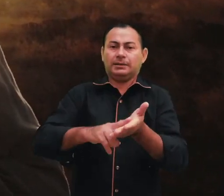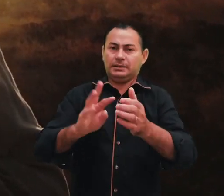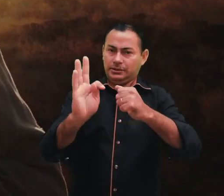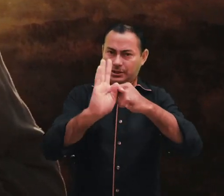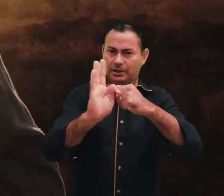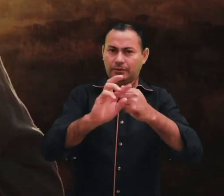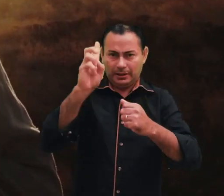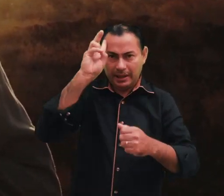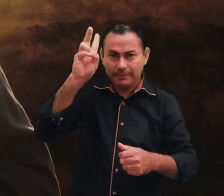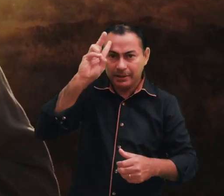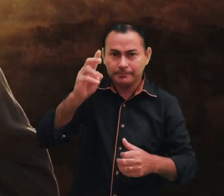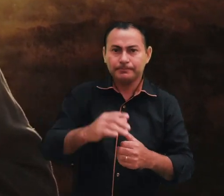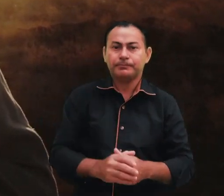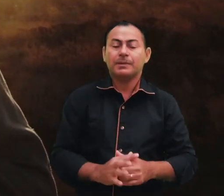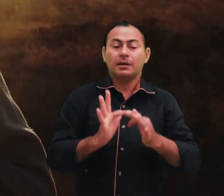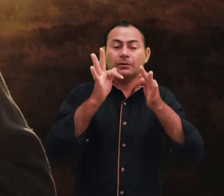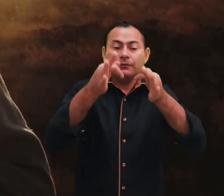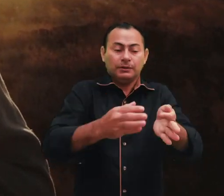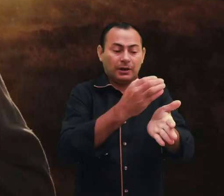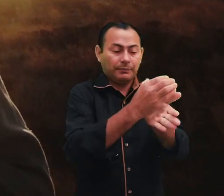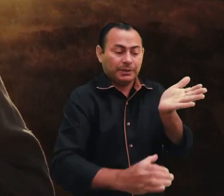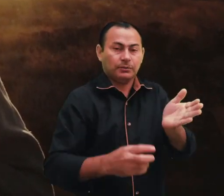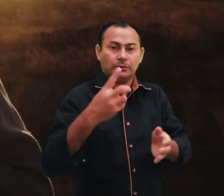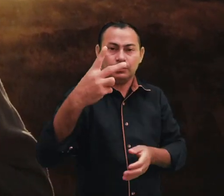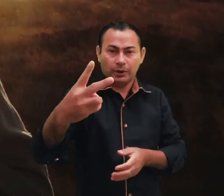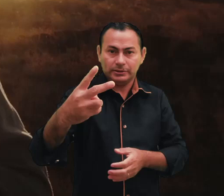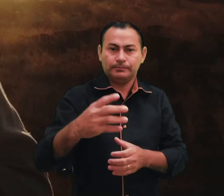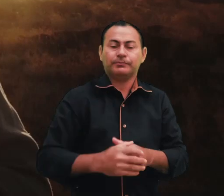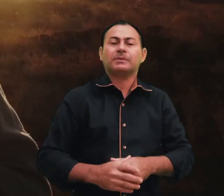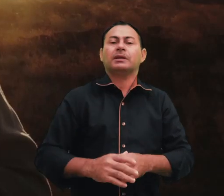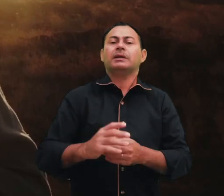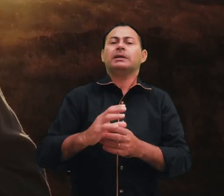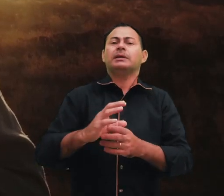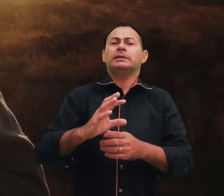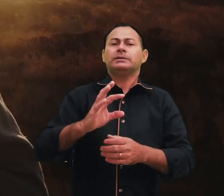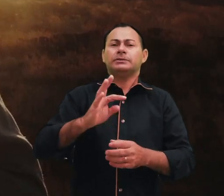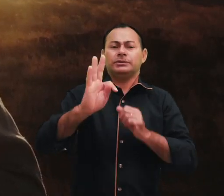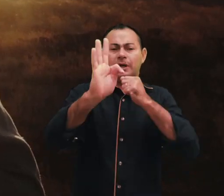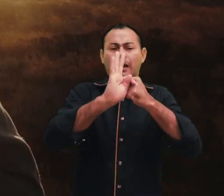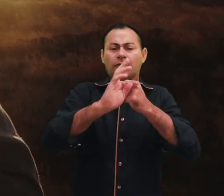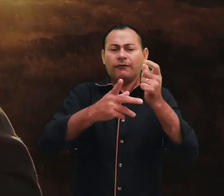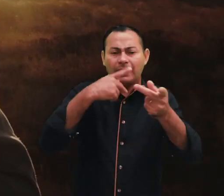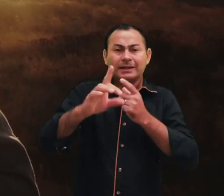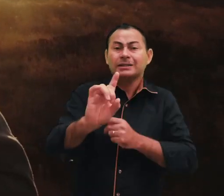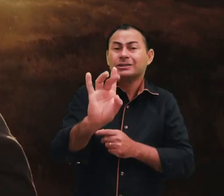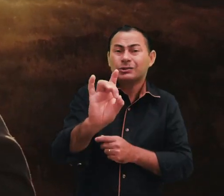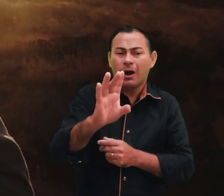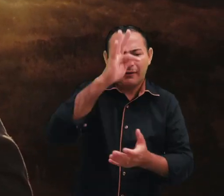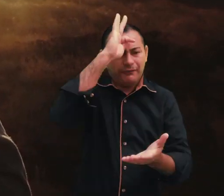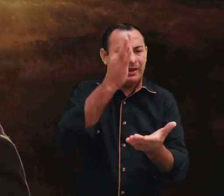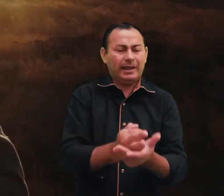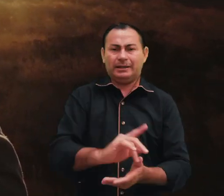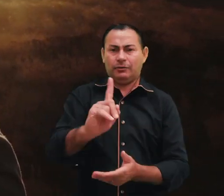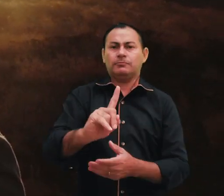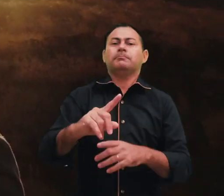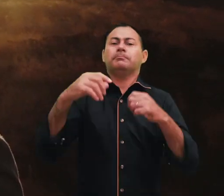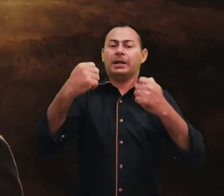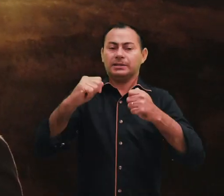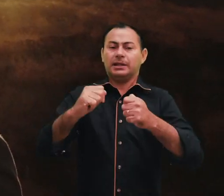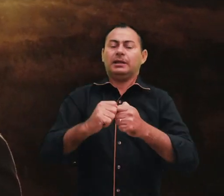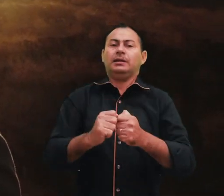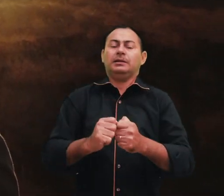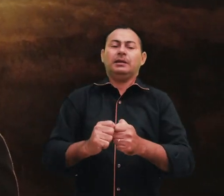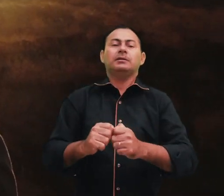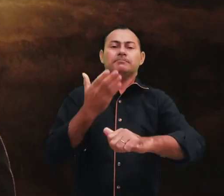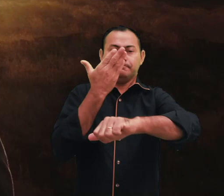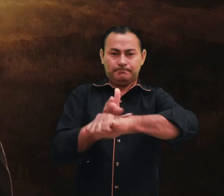carta. No final do capítulo 2, Tiago afirma que só a fé não basta. Você tem que validar